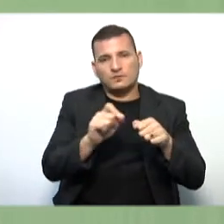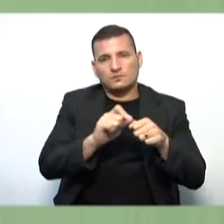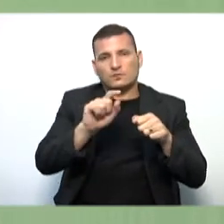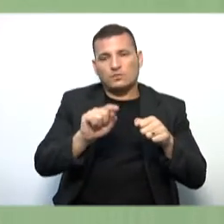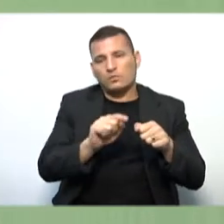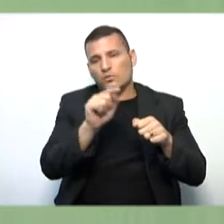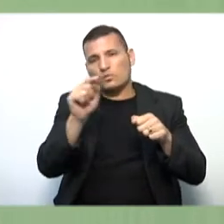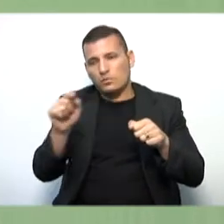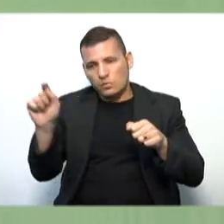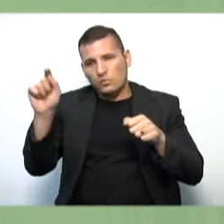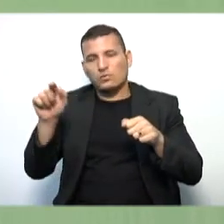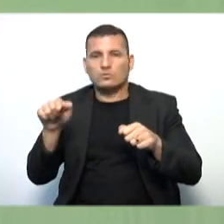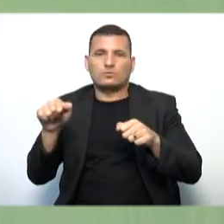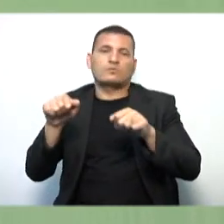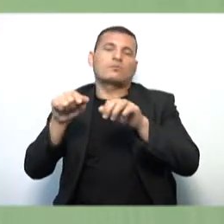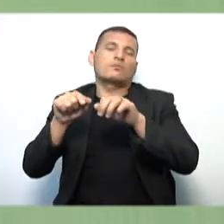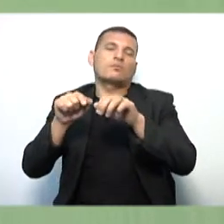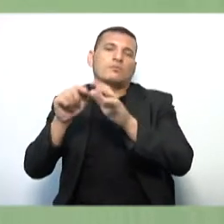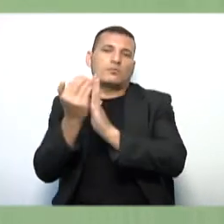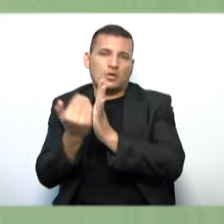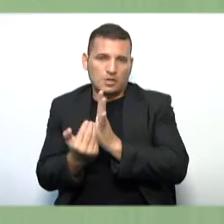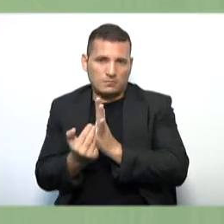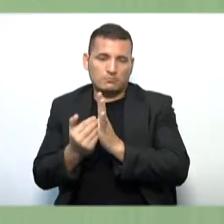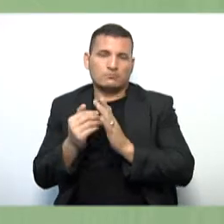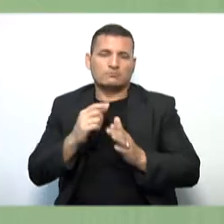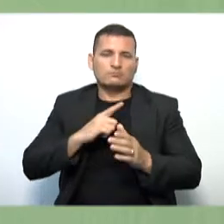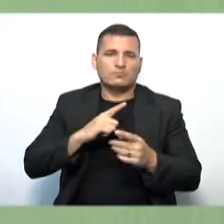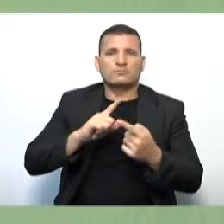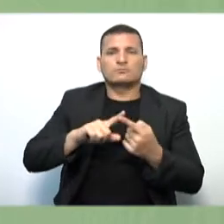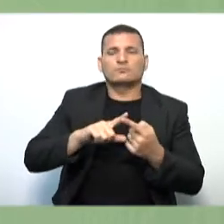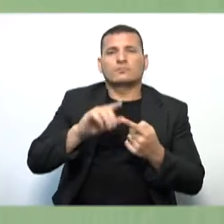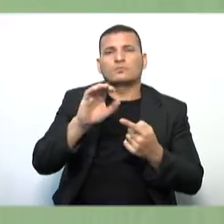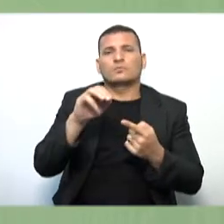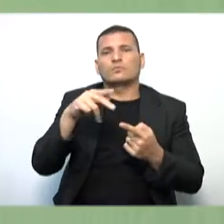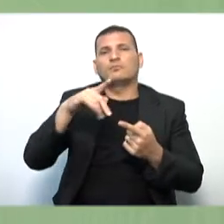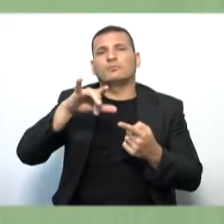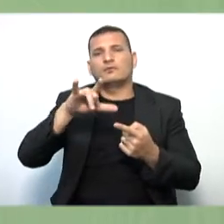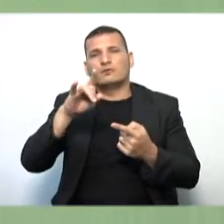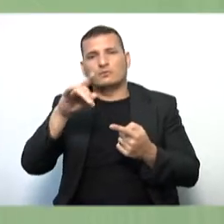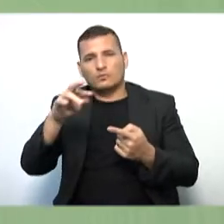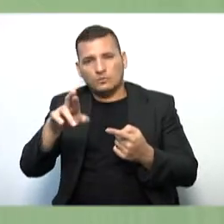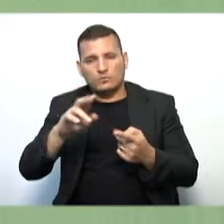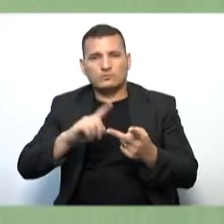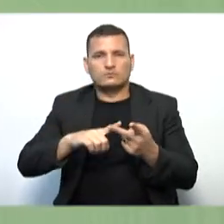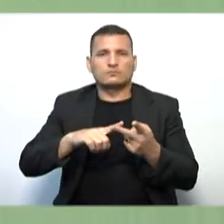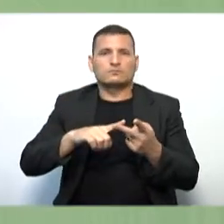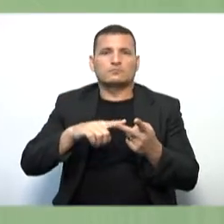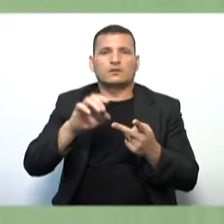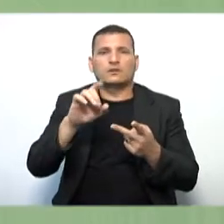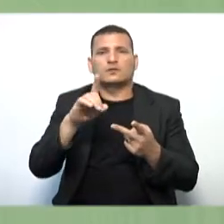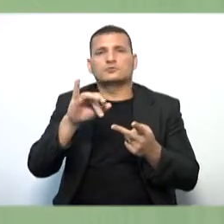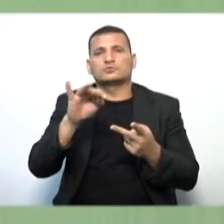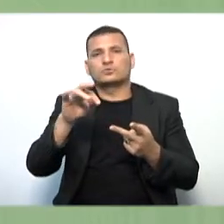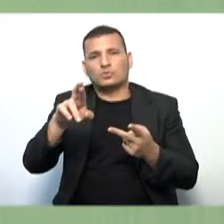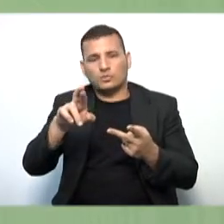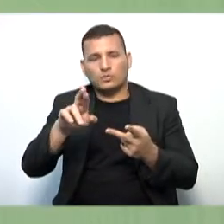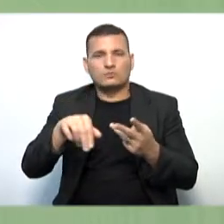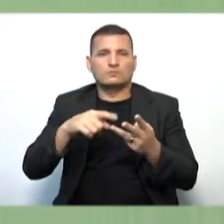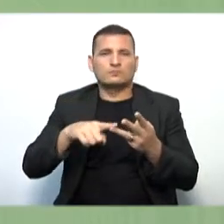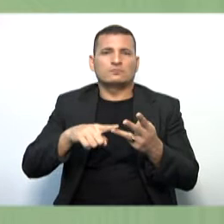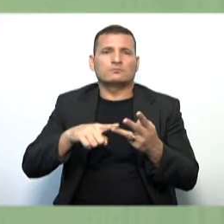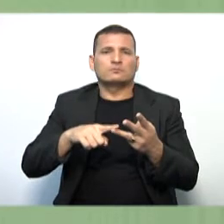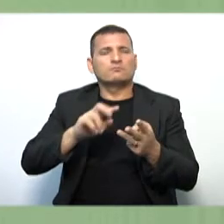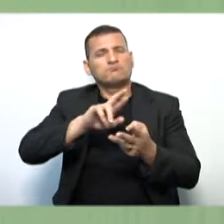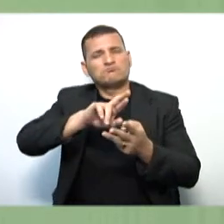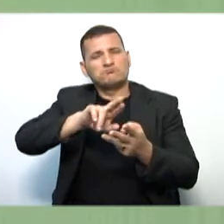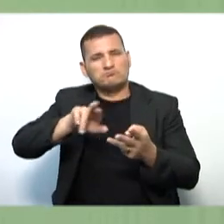exemplo compiladores, editores de texto, interpretadores de comando. Tudo isso são usados para